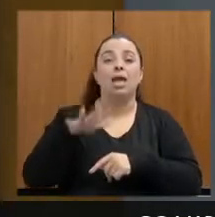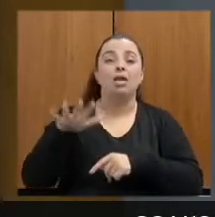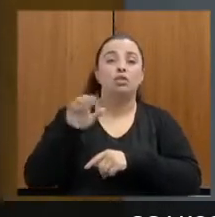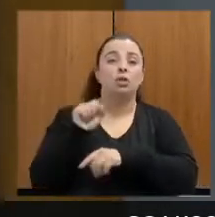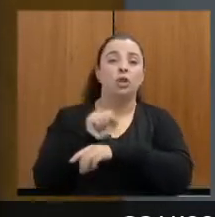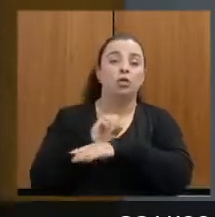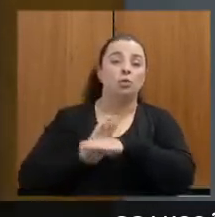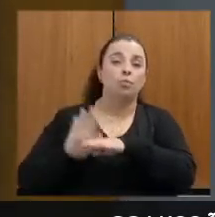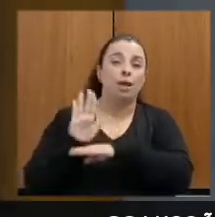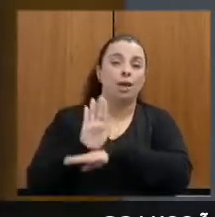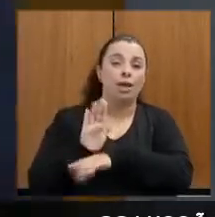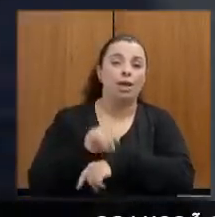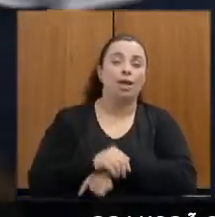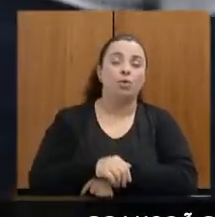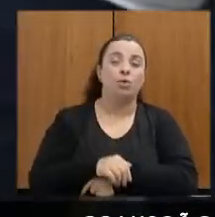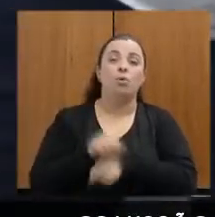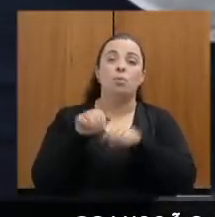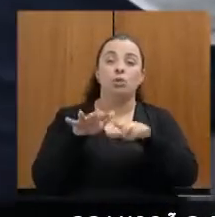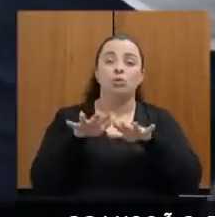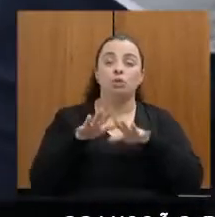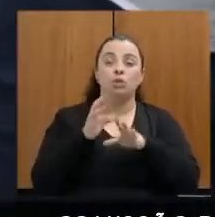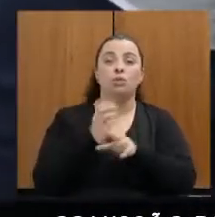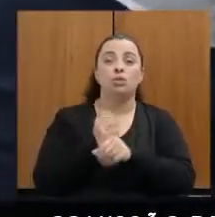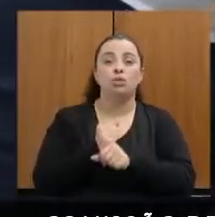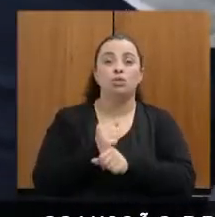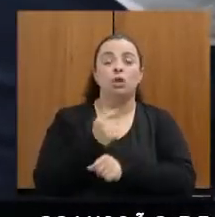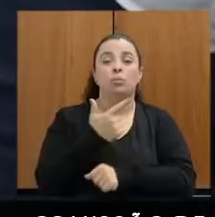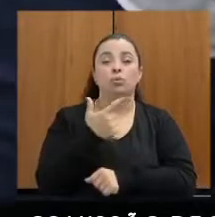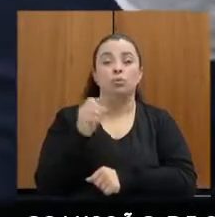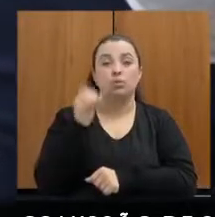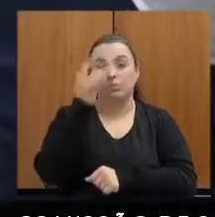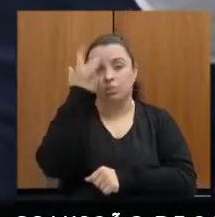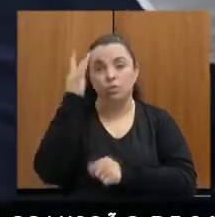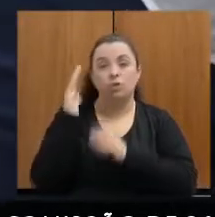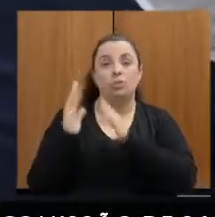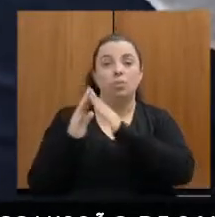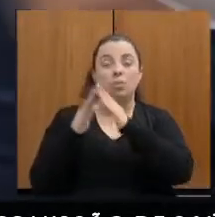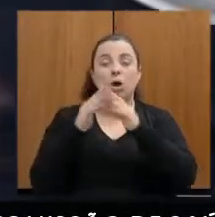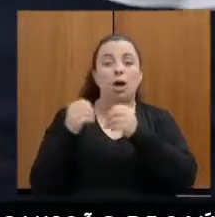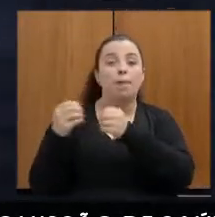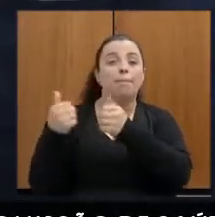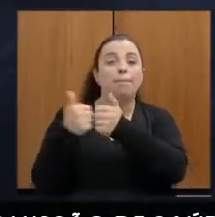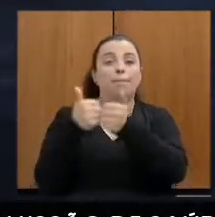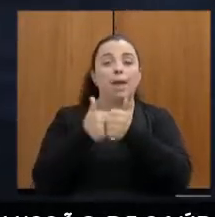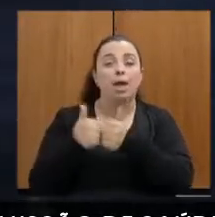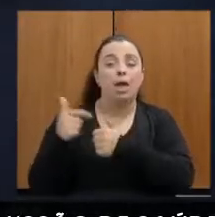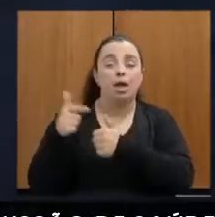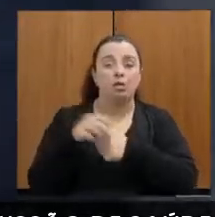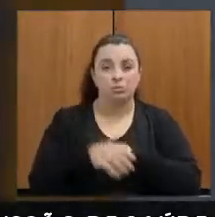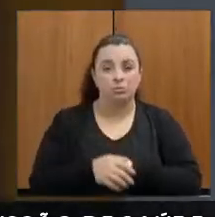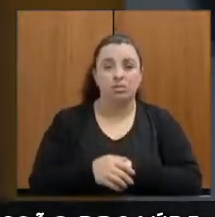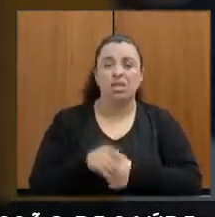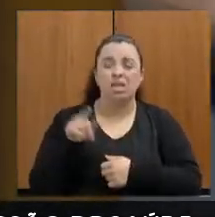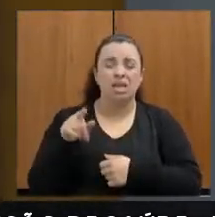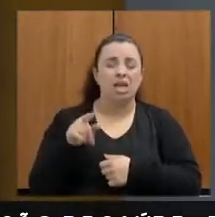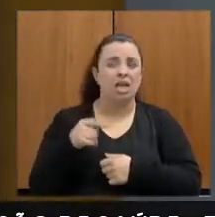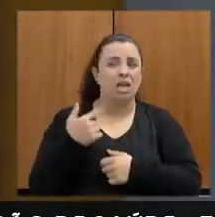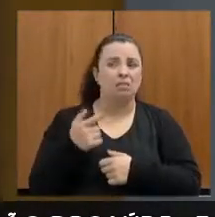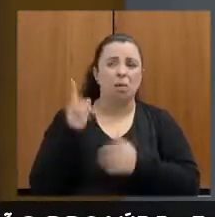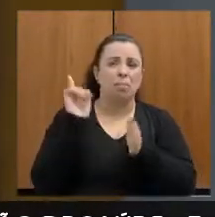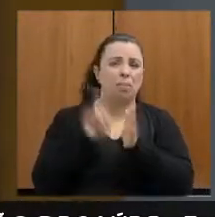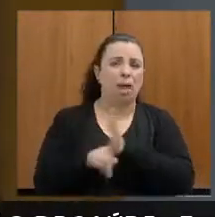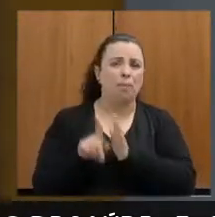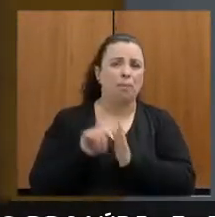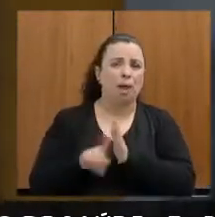audiência que contou com mais de 200 moradores da região questionando os serviços infelizmente a